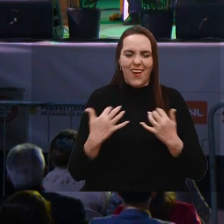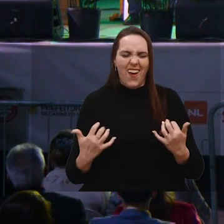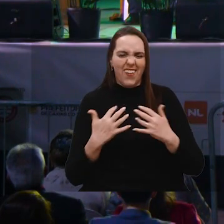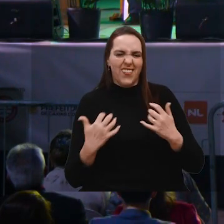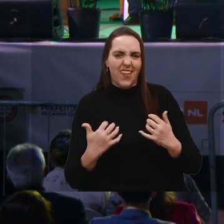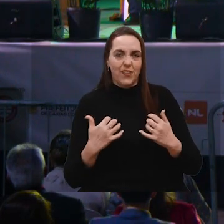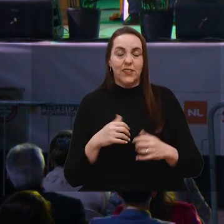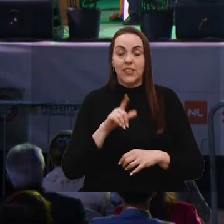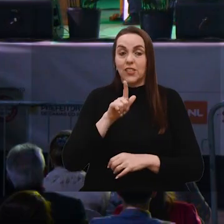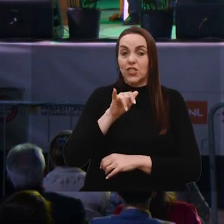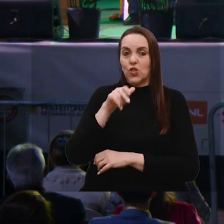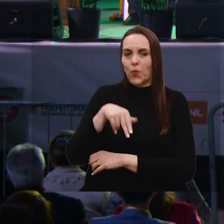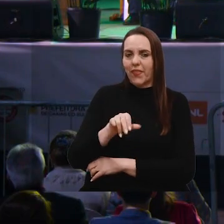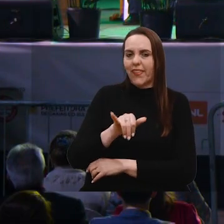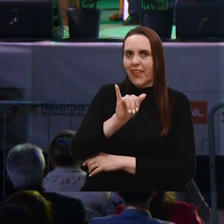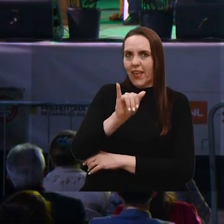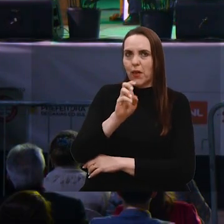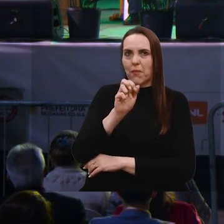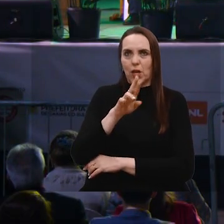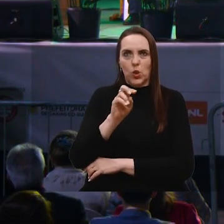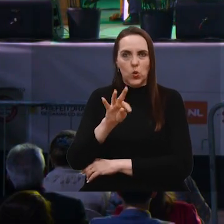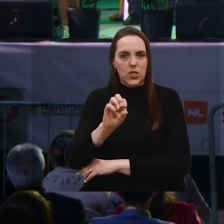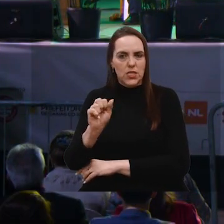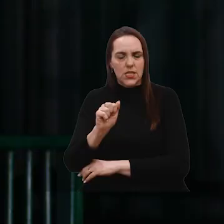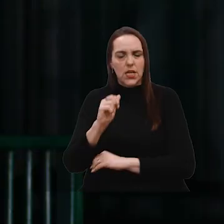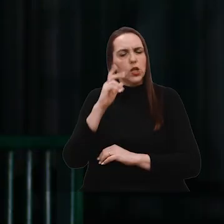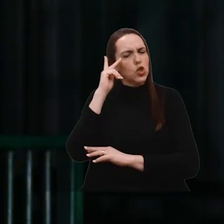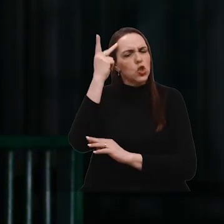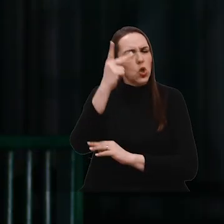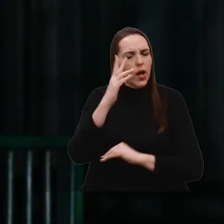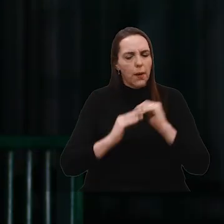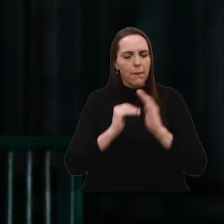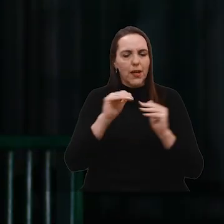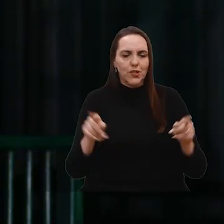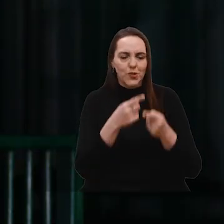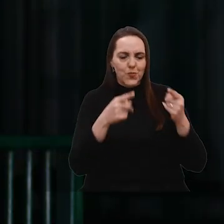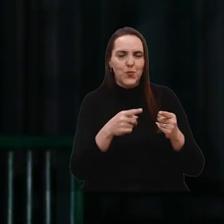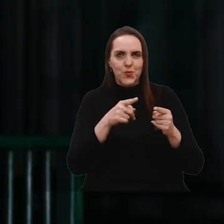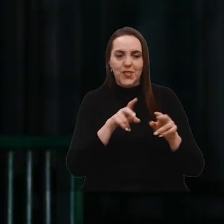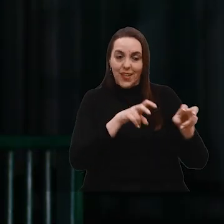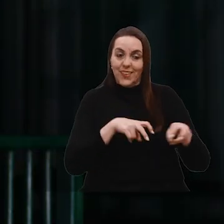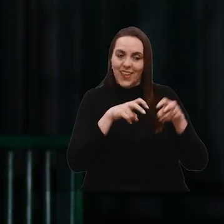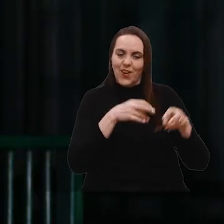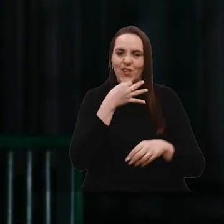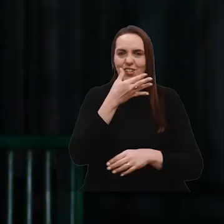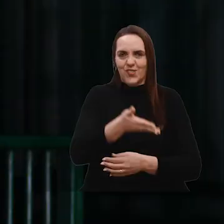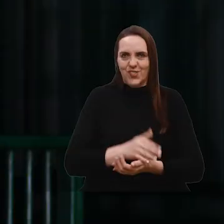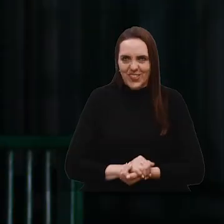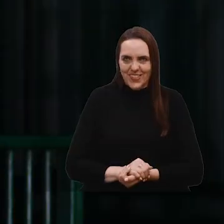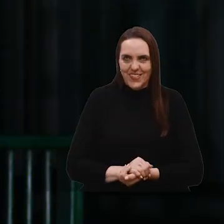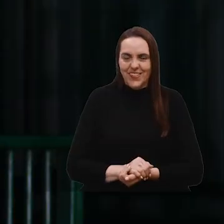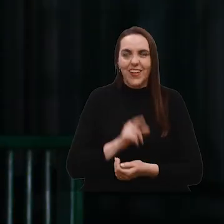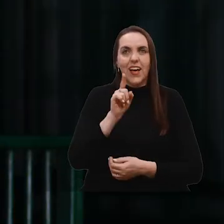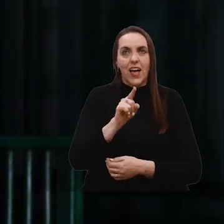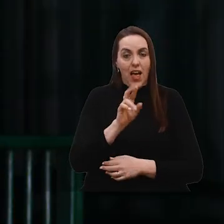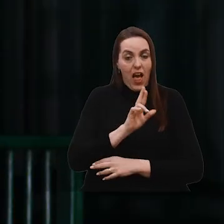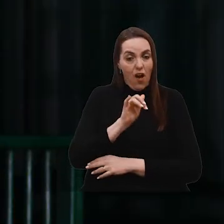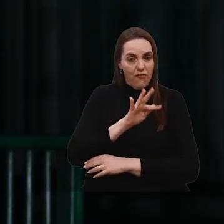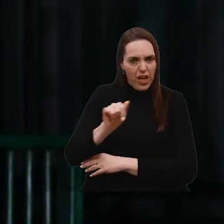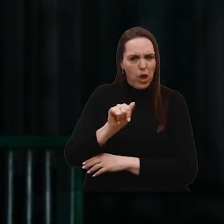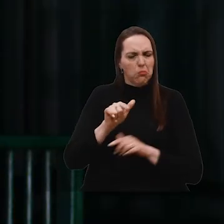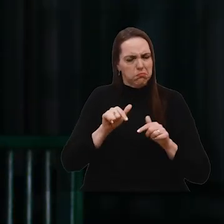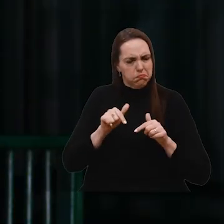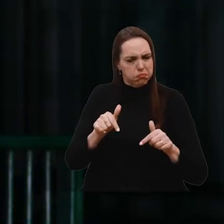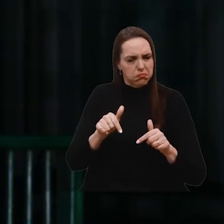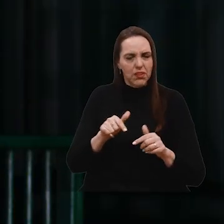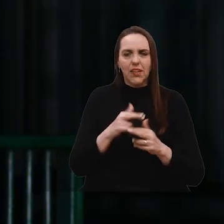Causos e Gaitas, com Gilney Bertucci, levando história e a prática musical a estudantes do interior de Caxias do Sul.